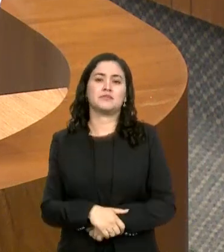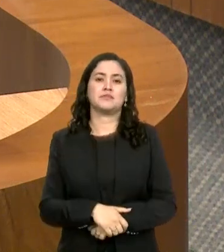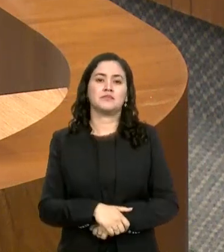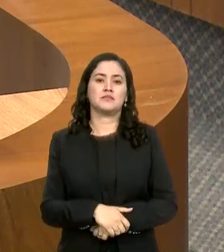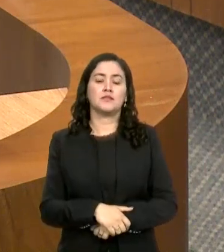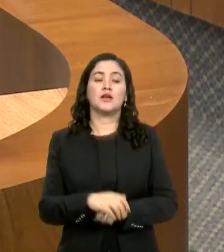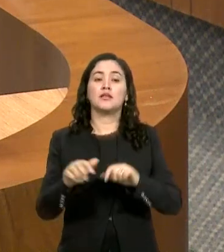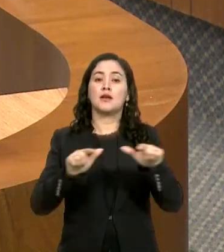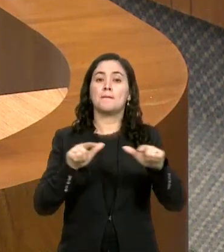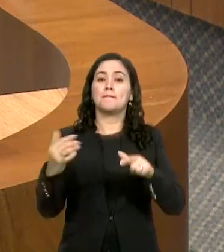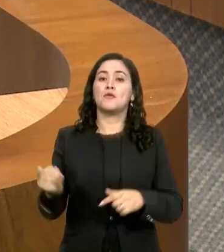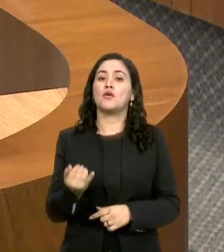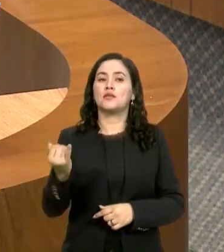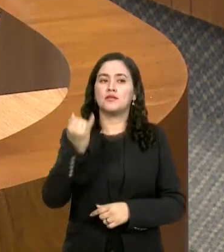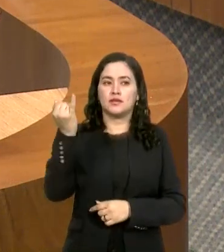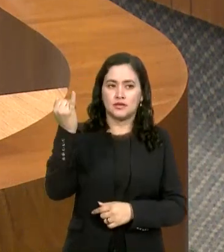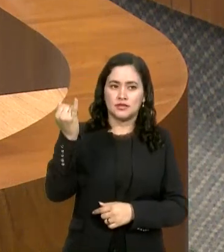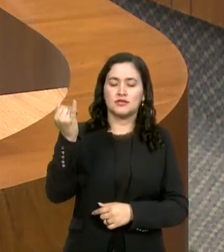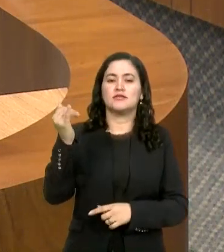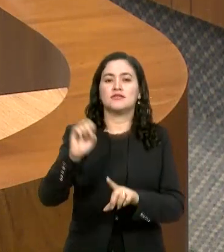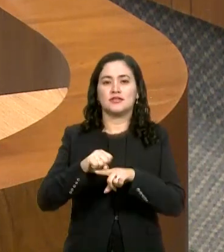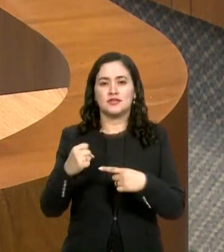trabalho relevante prestado à sociedade.